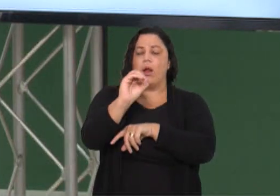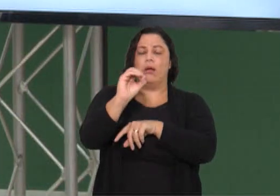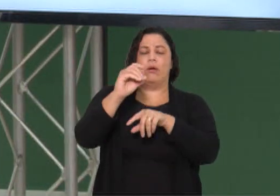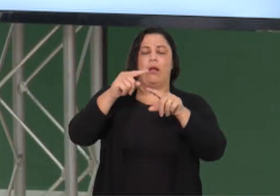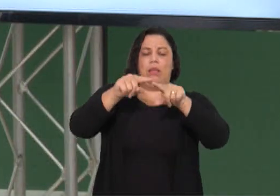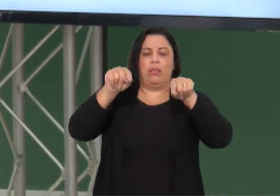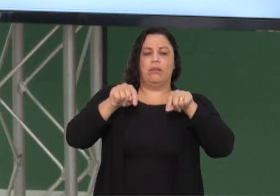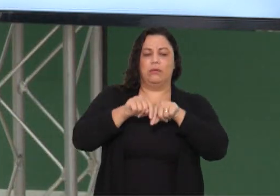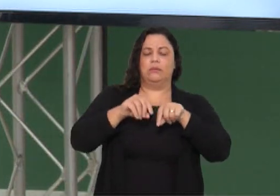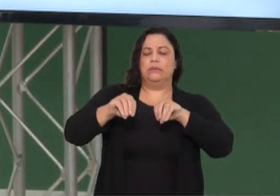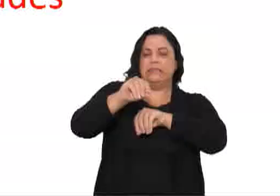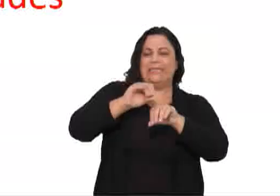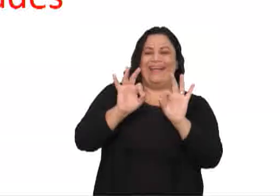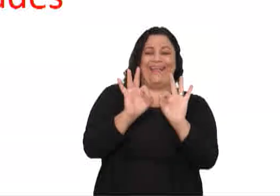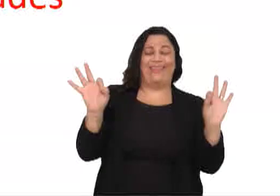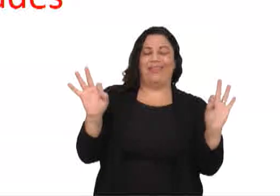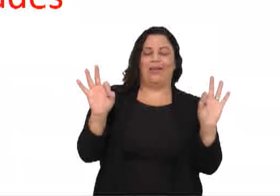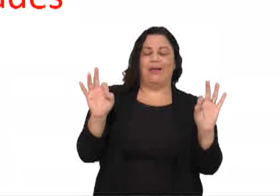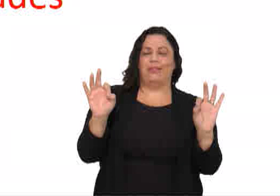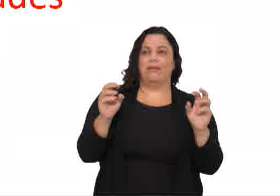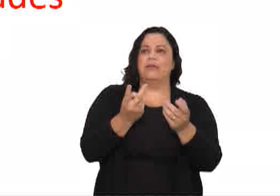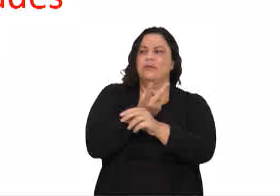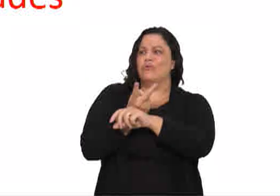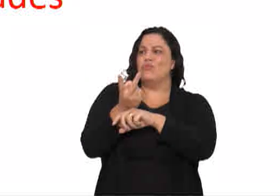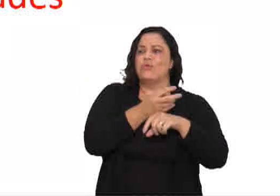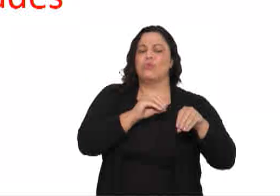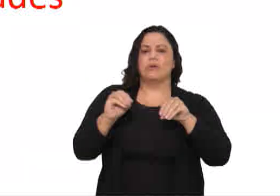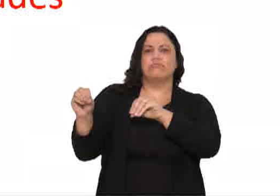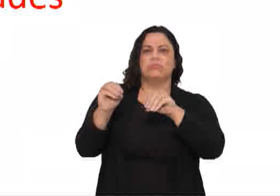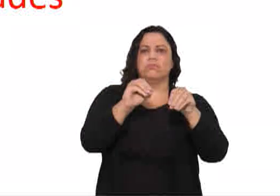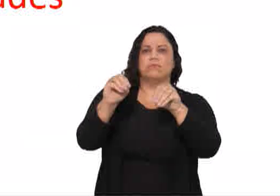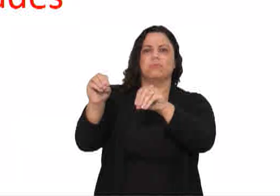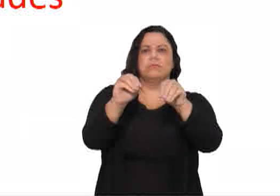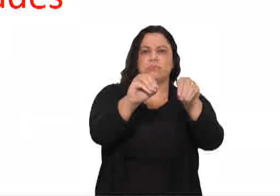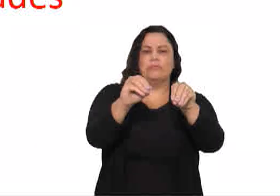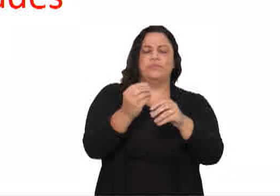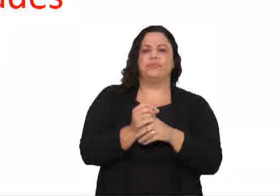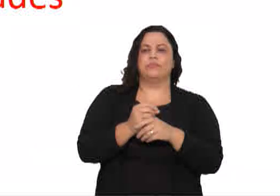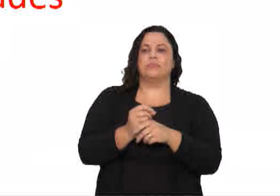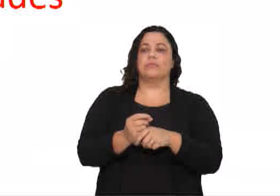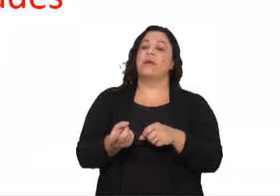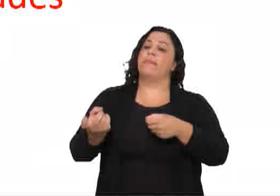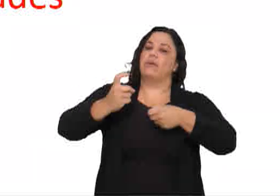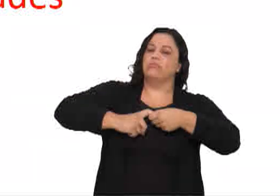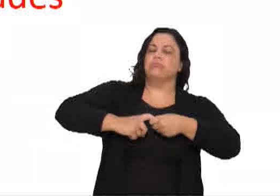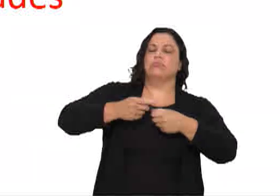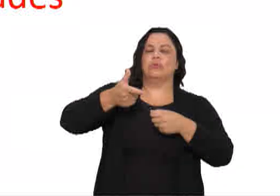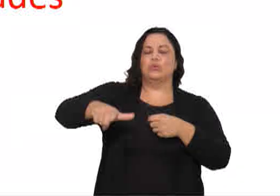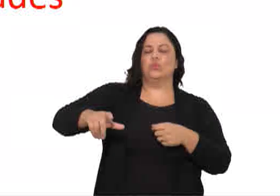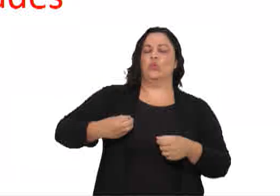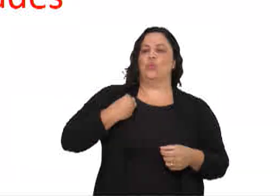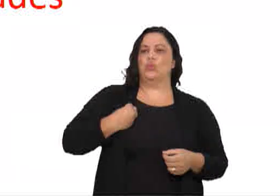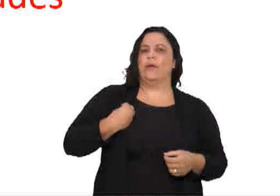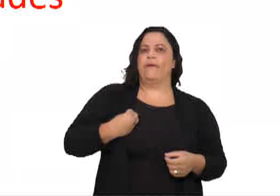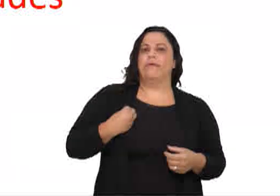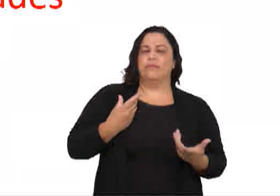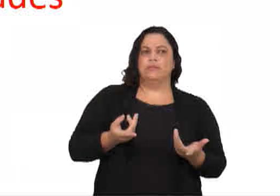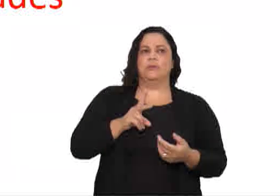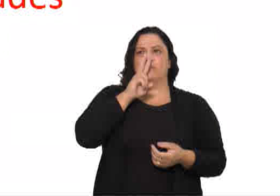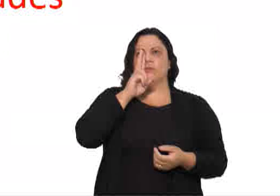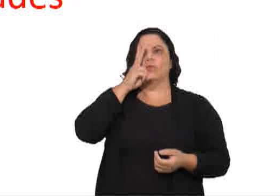ter que migrar, e eles migrando para outras regiões, para recomeçar a vida no século VIII, há uma forte migração